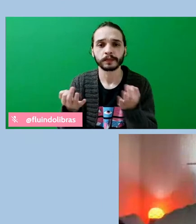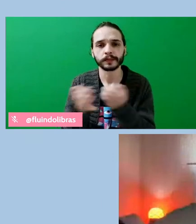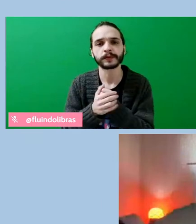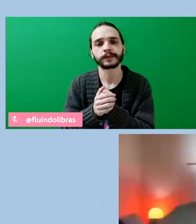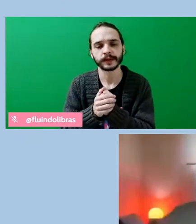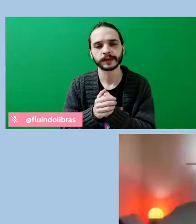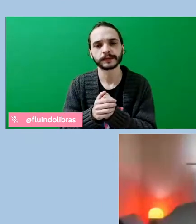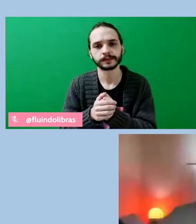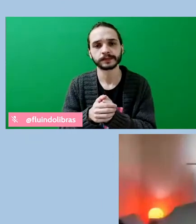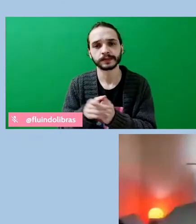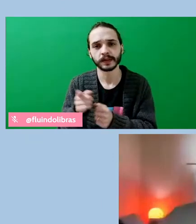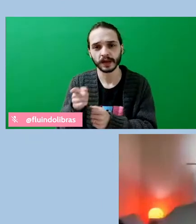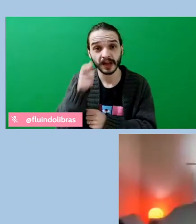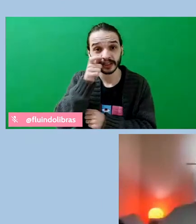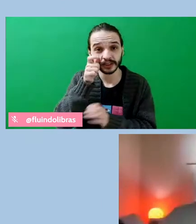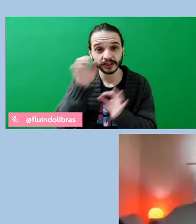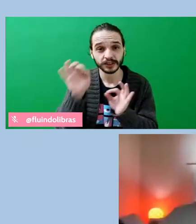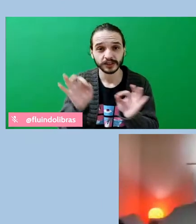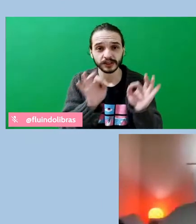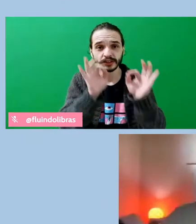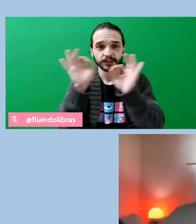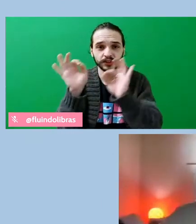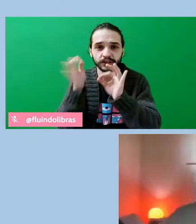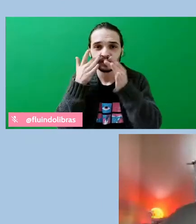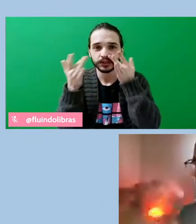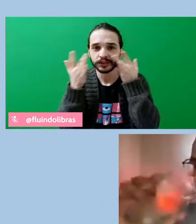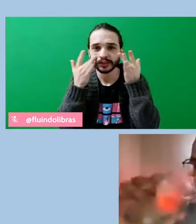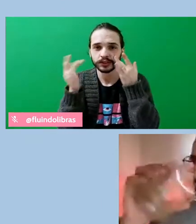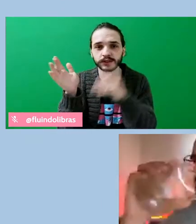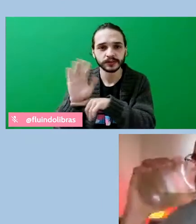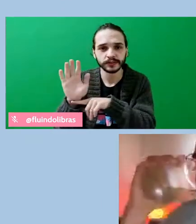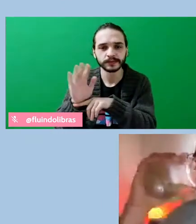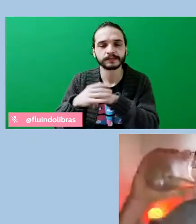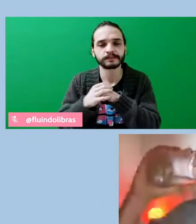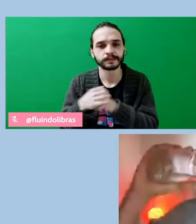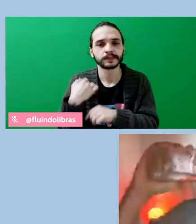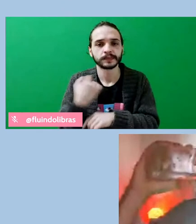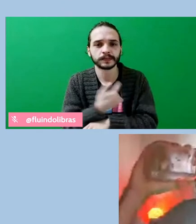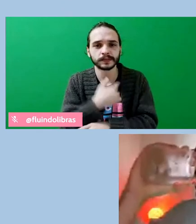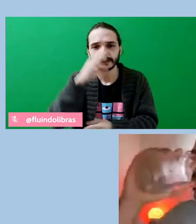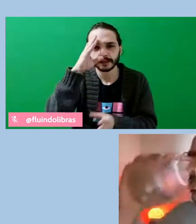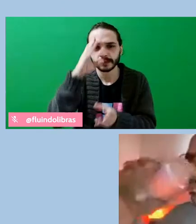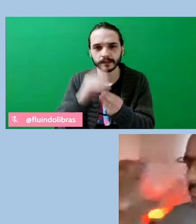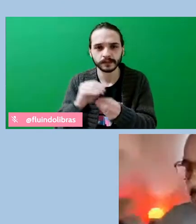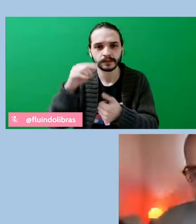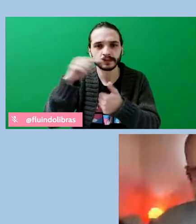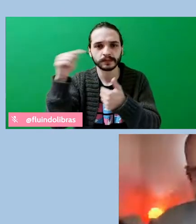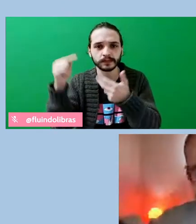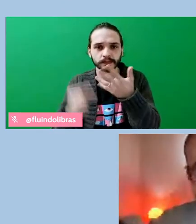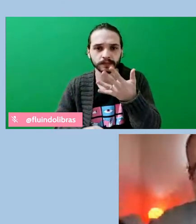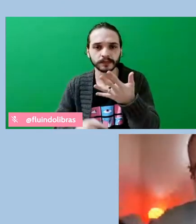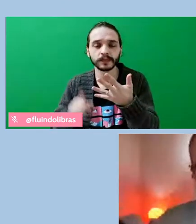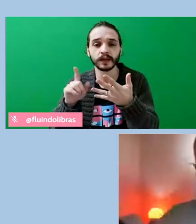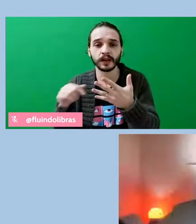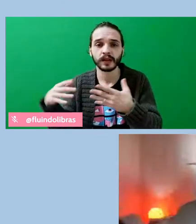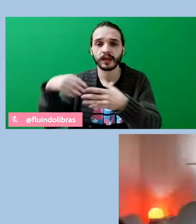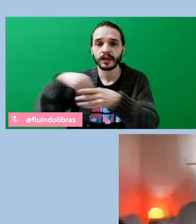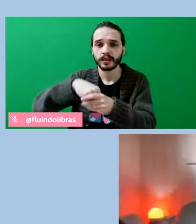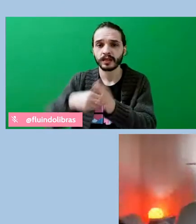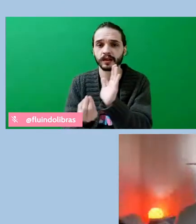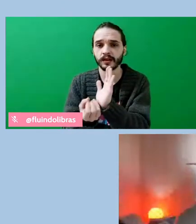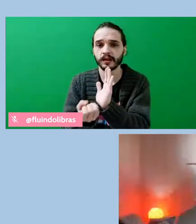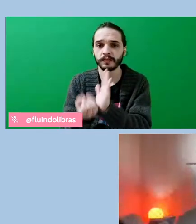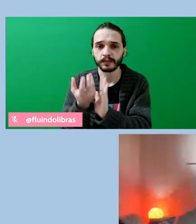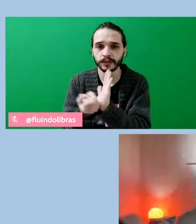Quando a gente assiste a peça, né, e assim, um dos aspectos que a gente entende na produção cinematográfica e que cabe ao